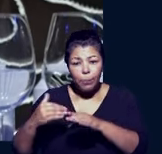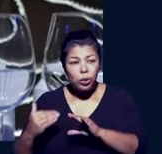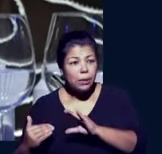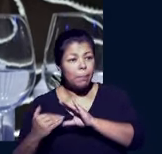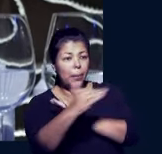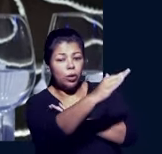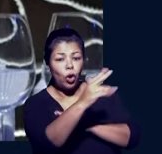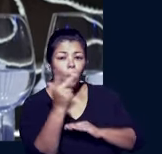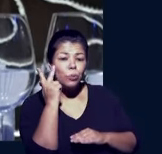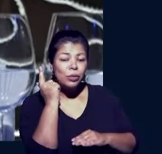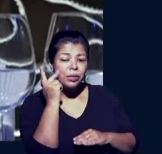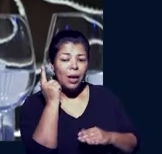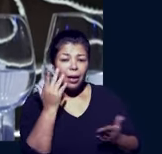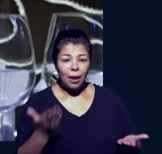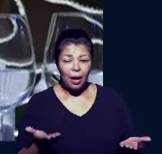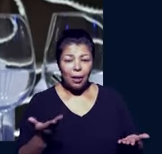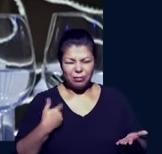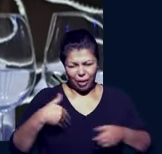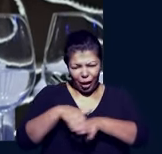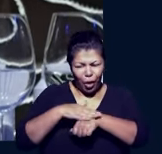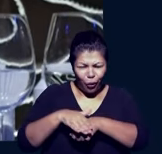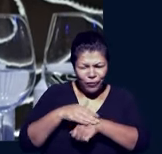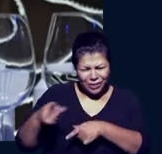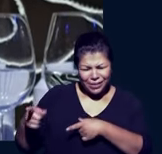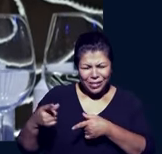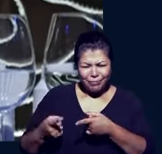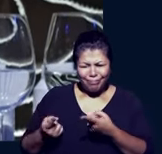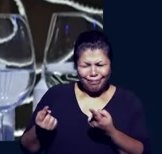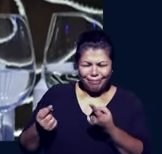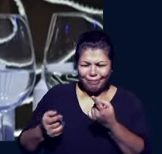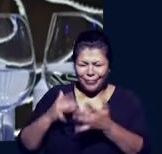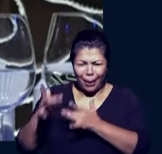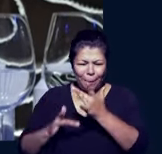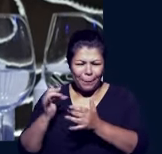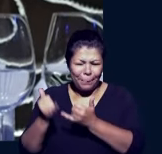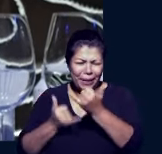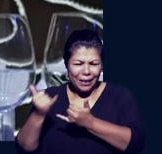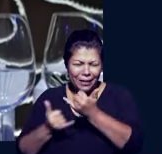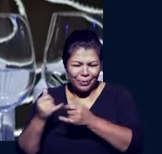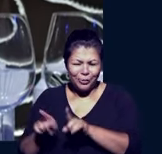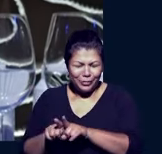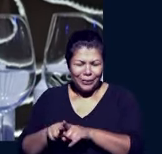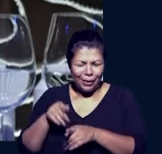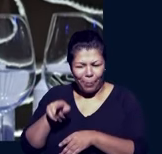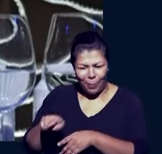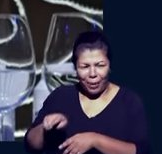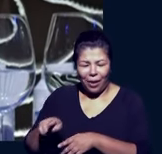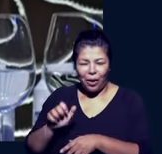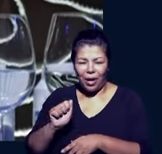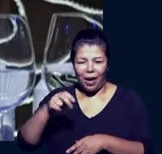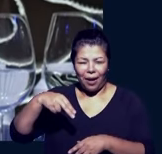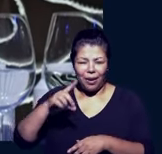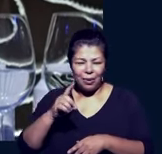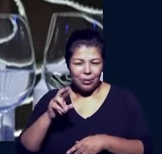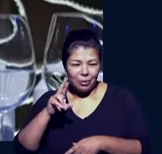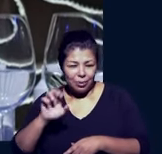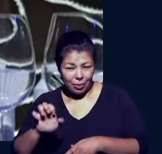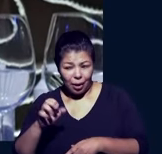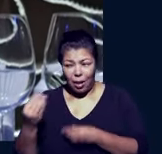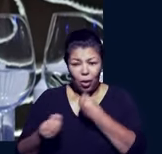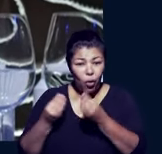invejoso dele como é que ele conseguiu vendendo banana e maçã faturar 8 milhões no num